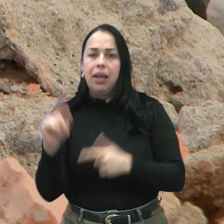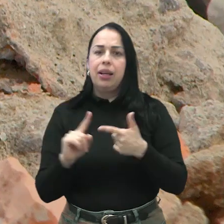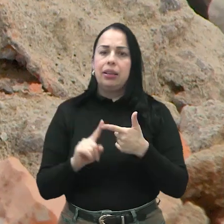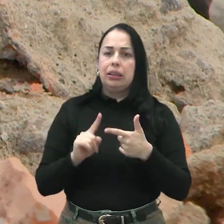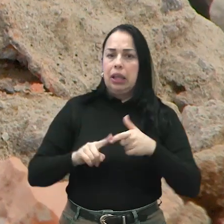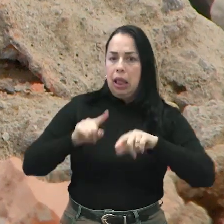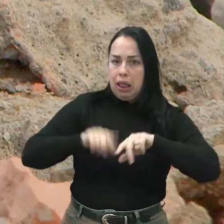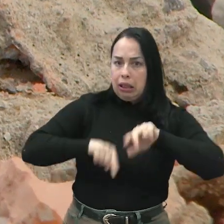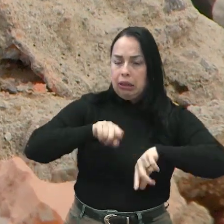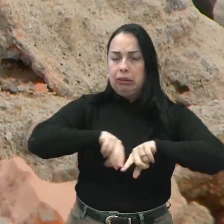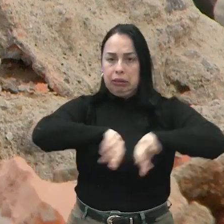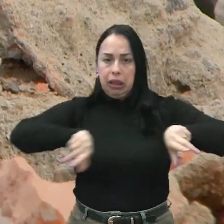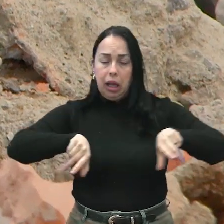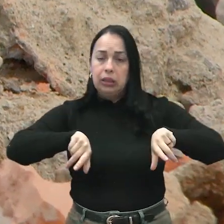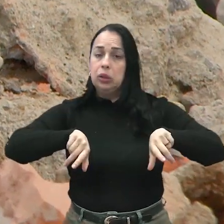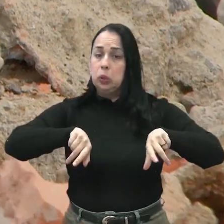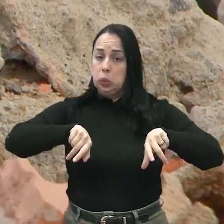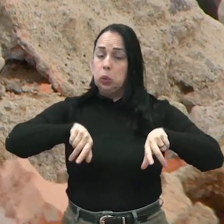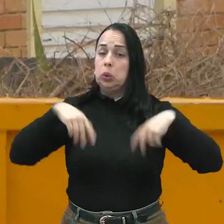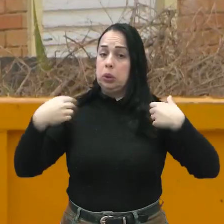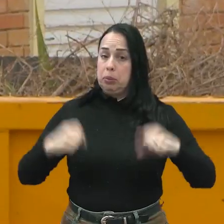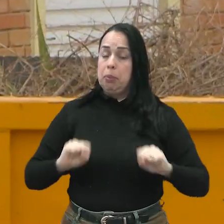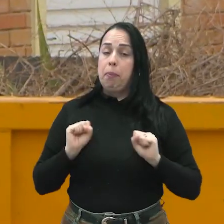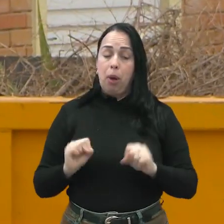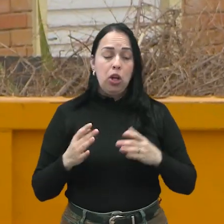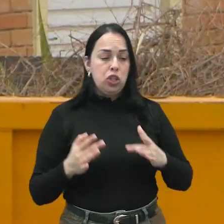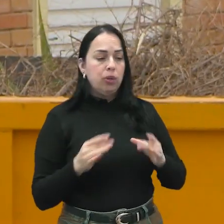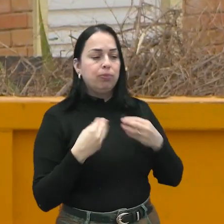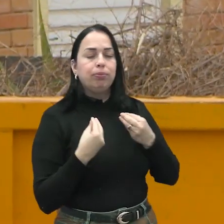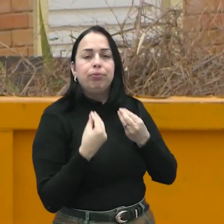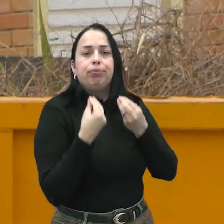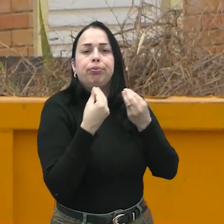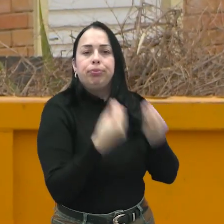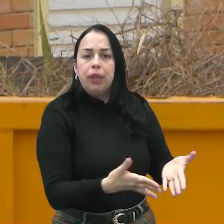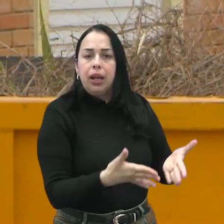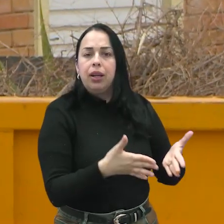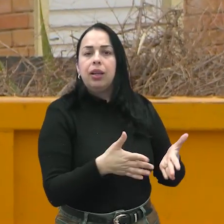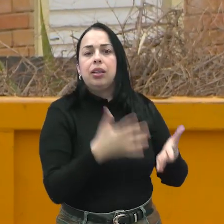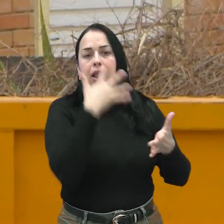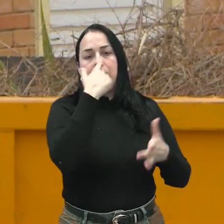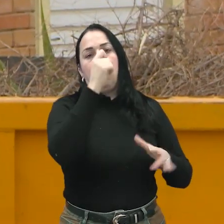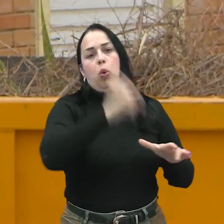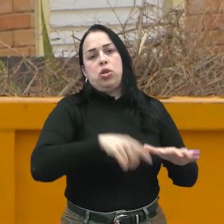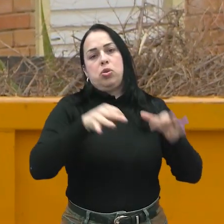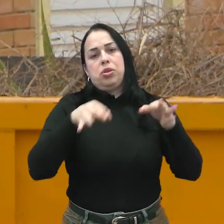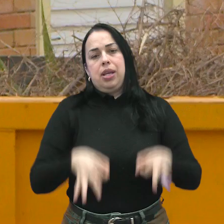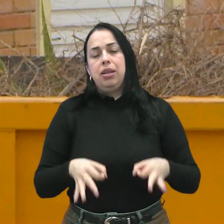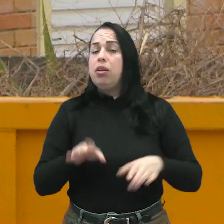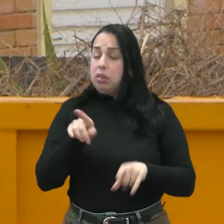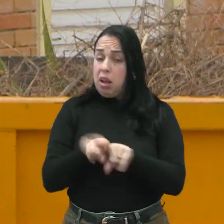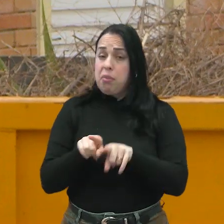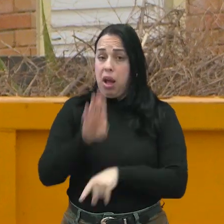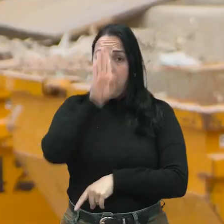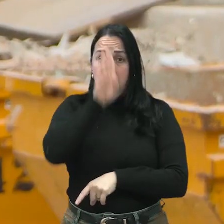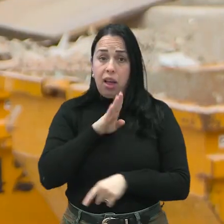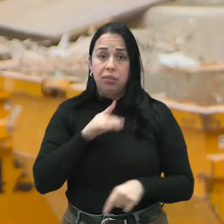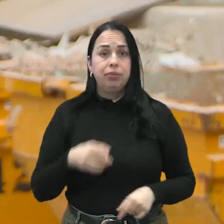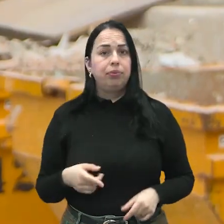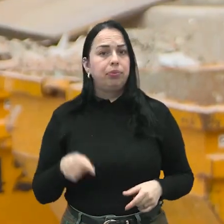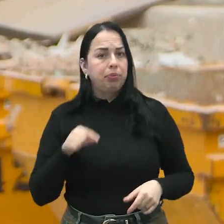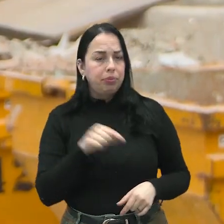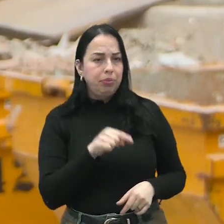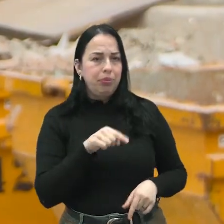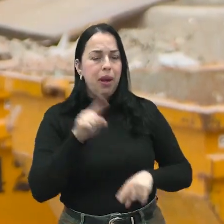madeira, entulho e outros materiais podem ser descartados de forma correta e gratuita. Os